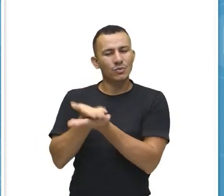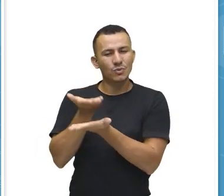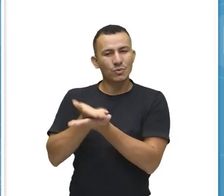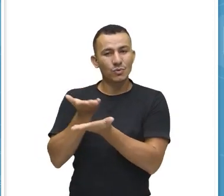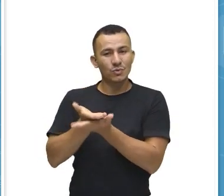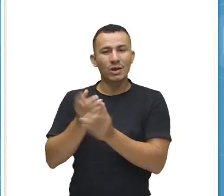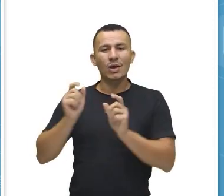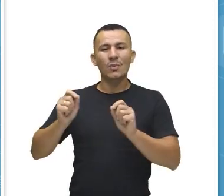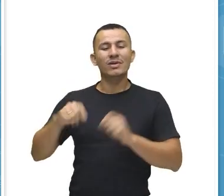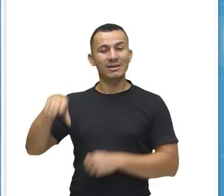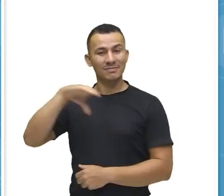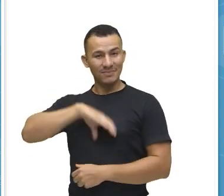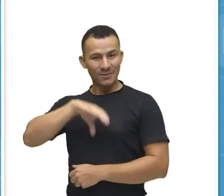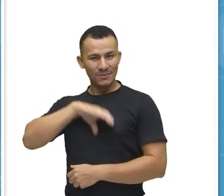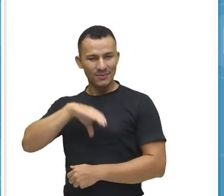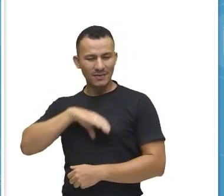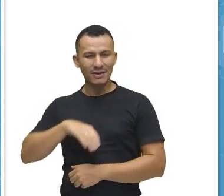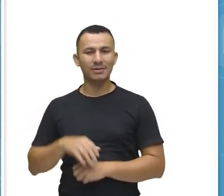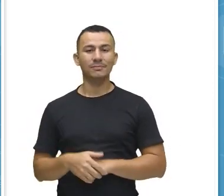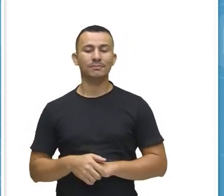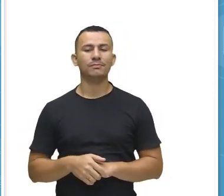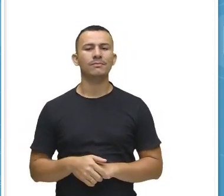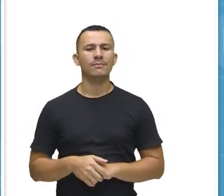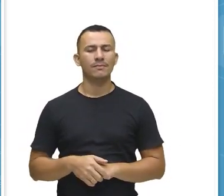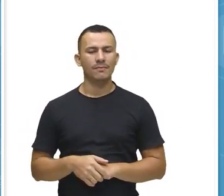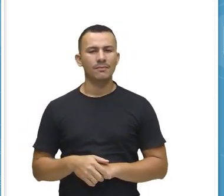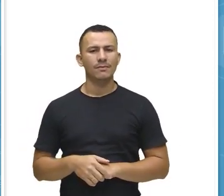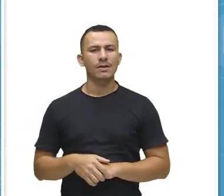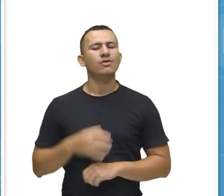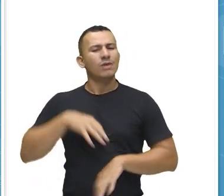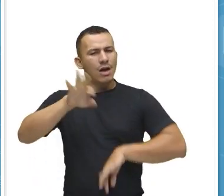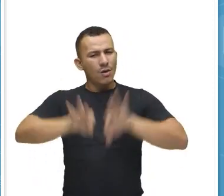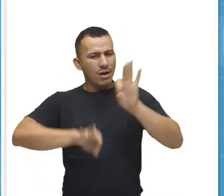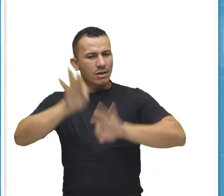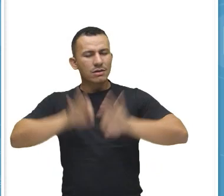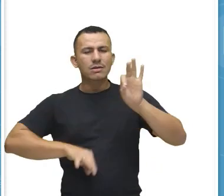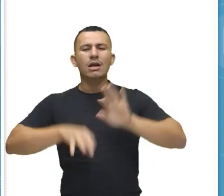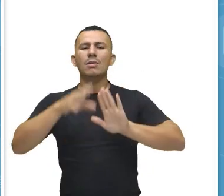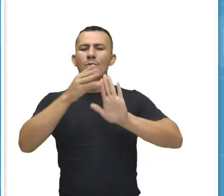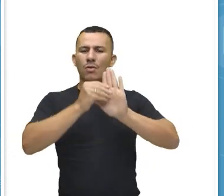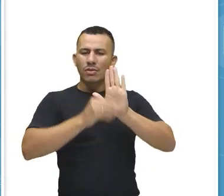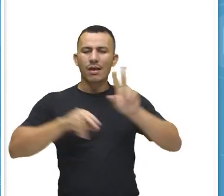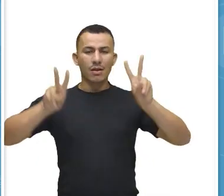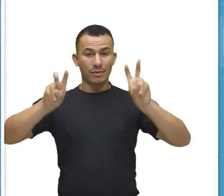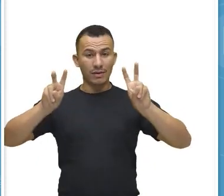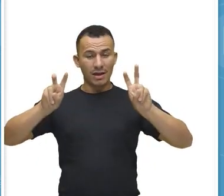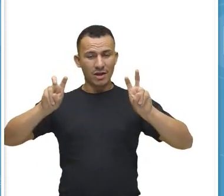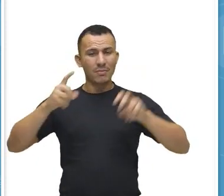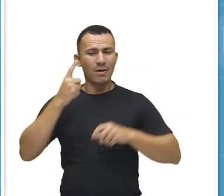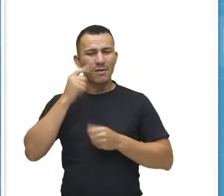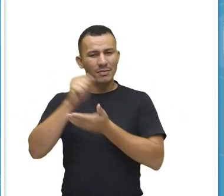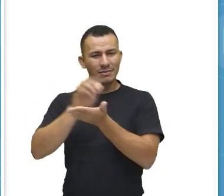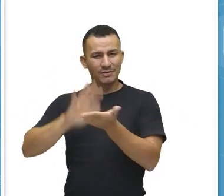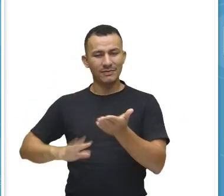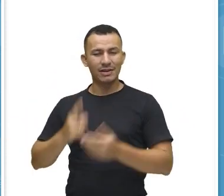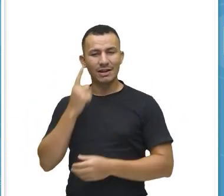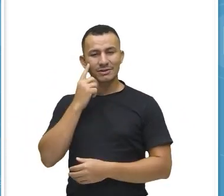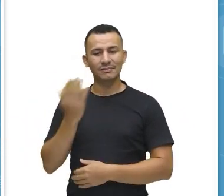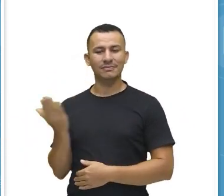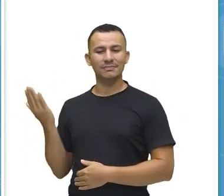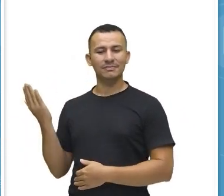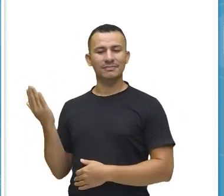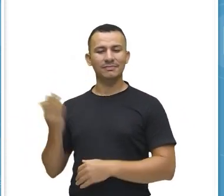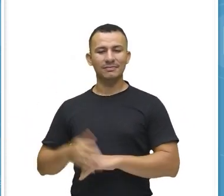portuguesa hoje, hein? Agora, claro, nós selecionamos um conteúdo em especial para praticarmos. Vamos ver qual é?